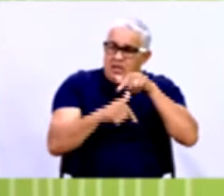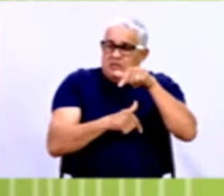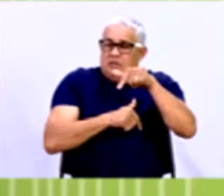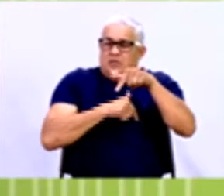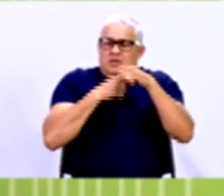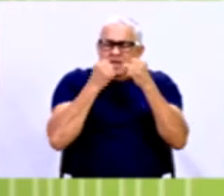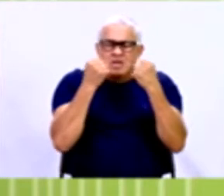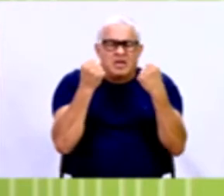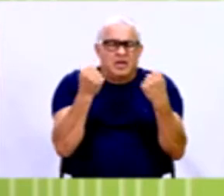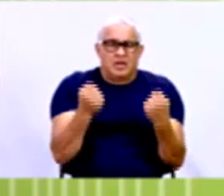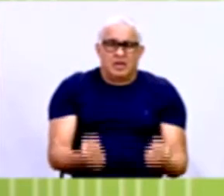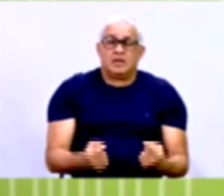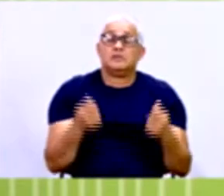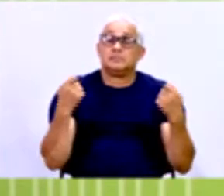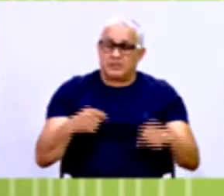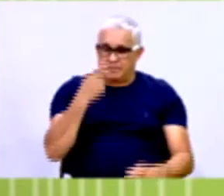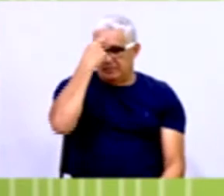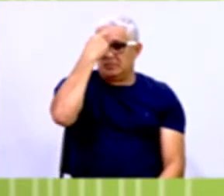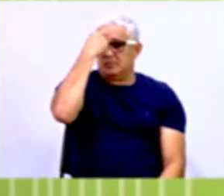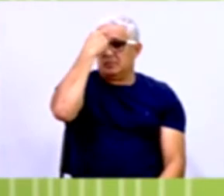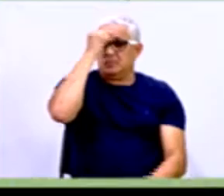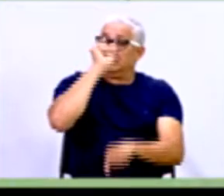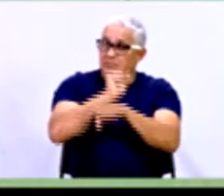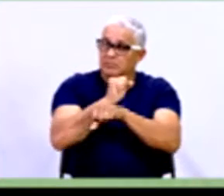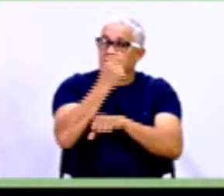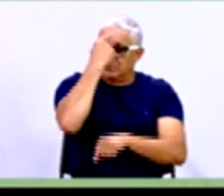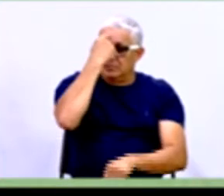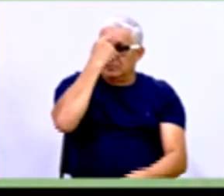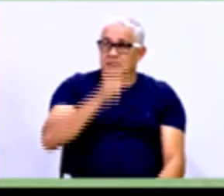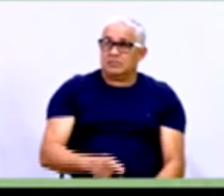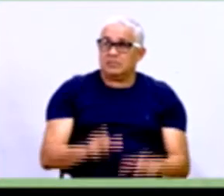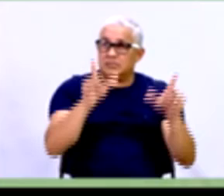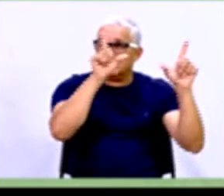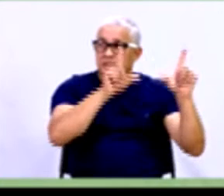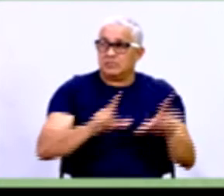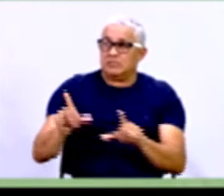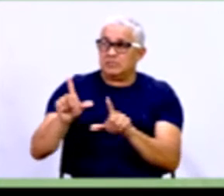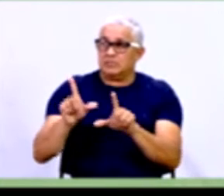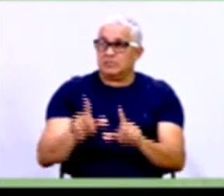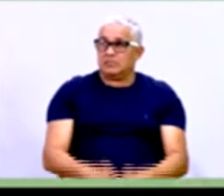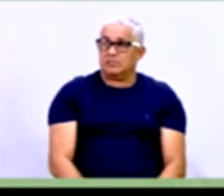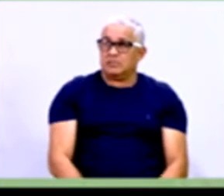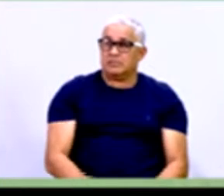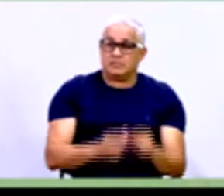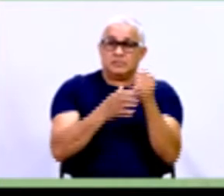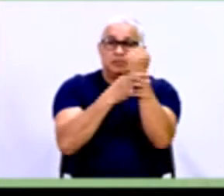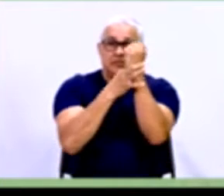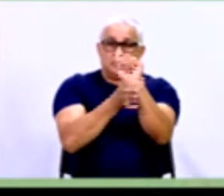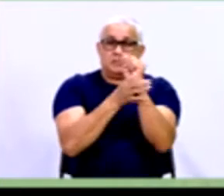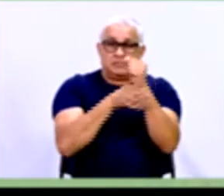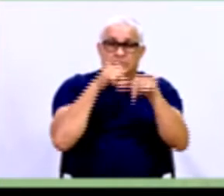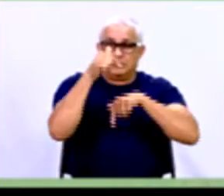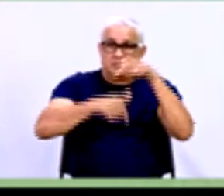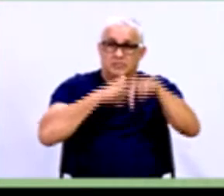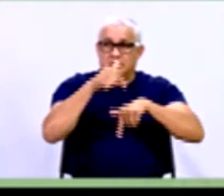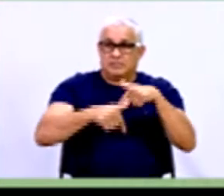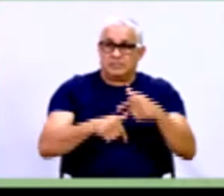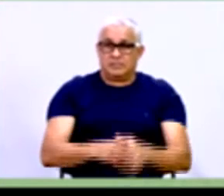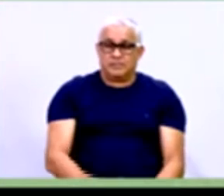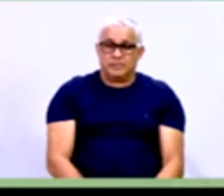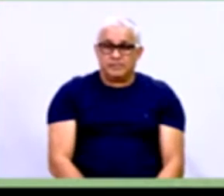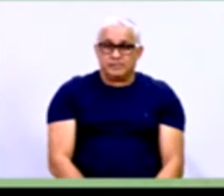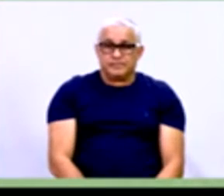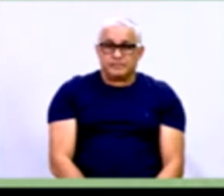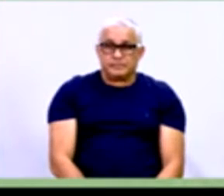trabalho, é necessário repensar, certo? Vamos ao próximo slide, que aí mostra segurança do trabalho.